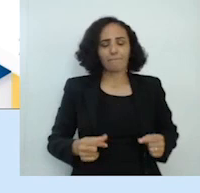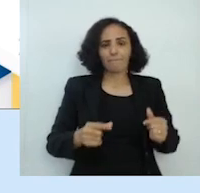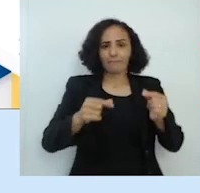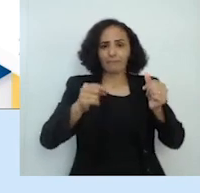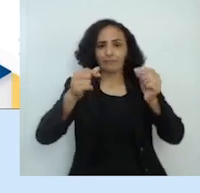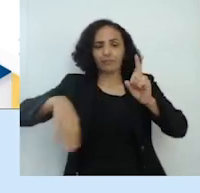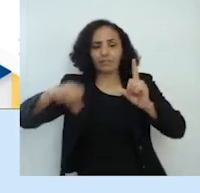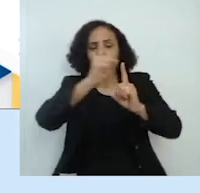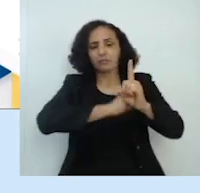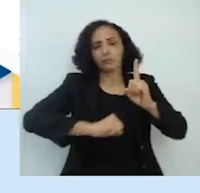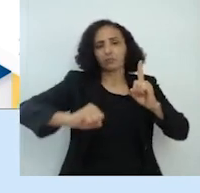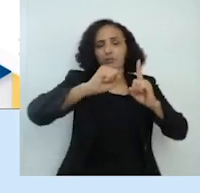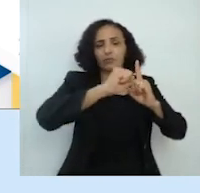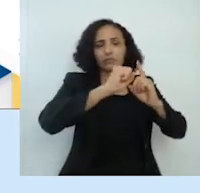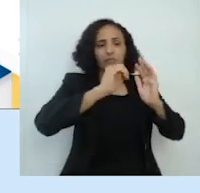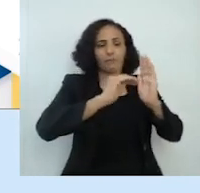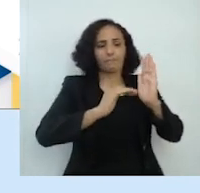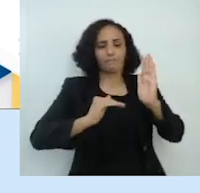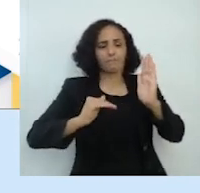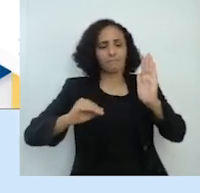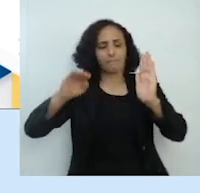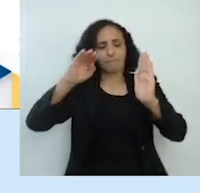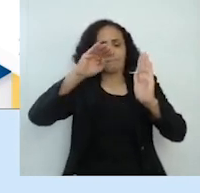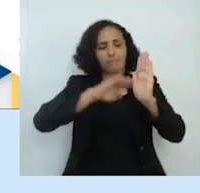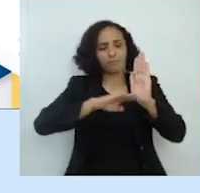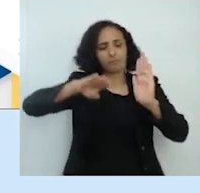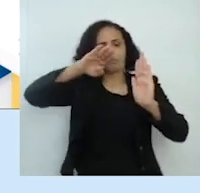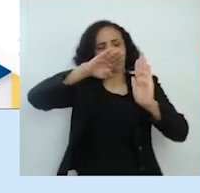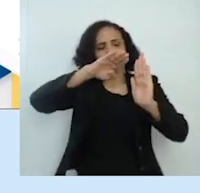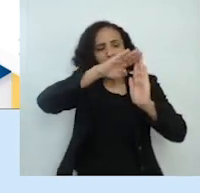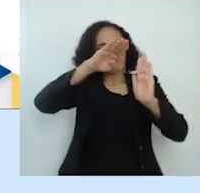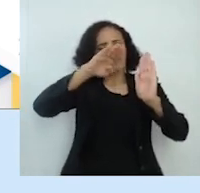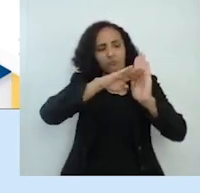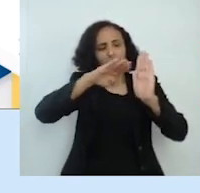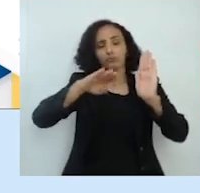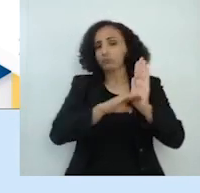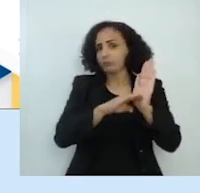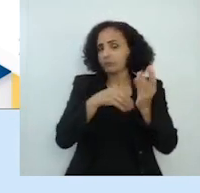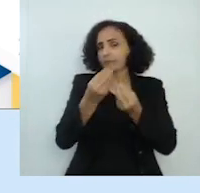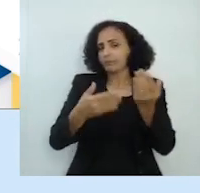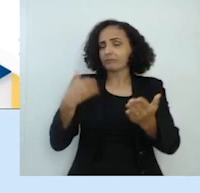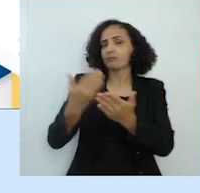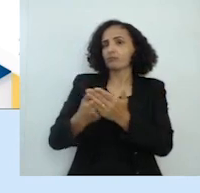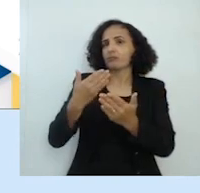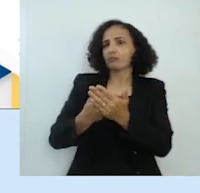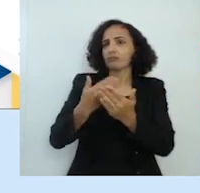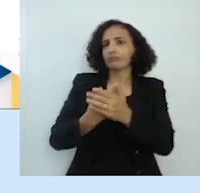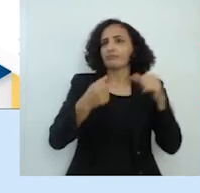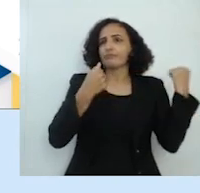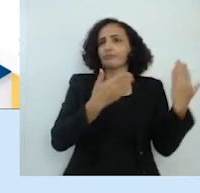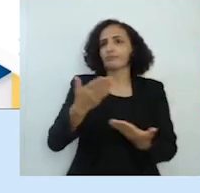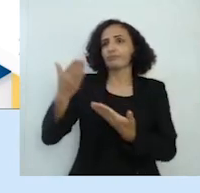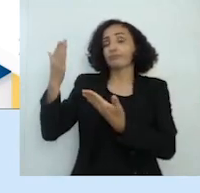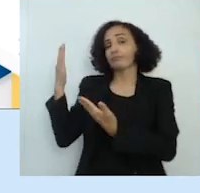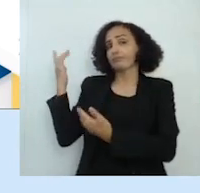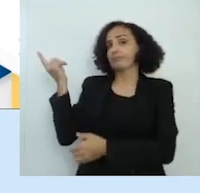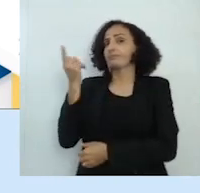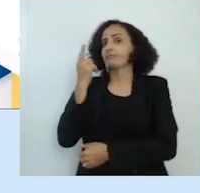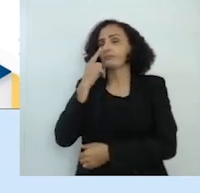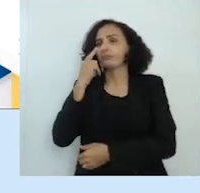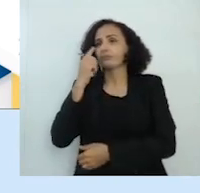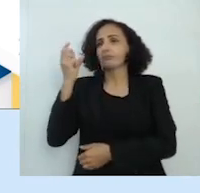sociedade está dividida em grupos que foram dominados em classes sociais, pelo estudioso Karl Marx. Aliás, foi